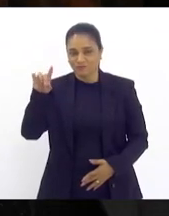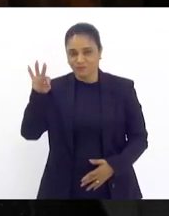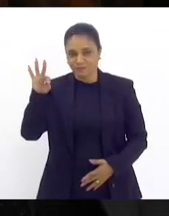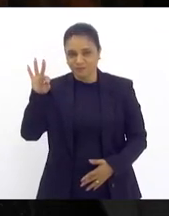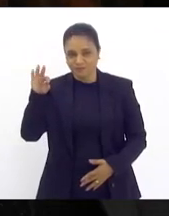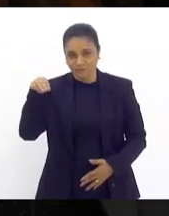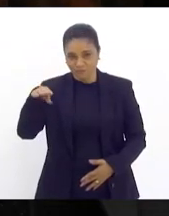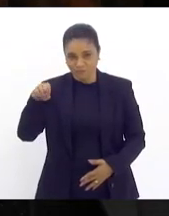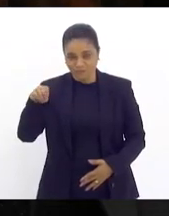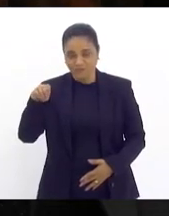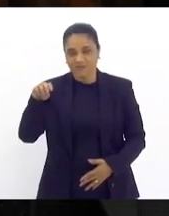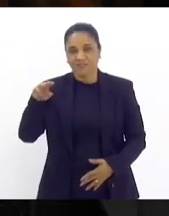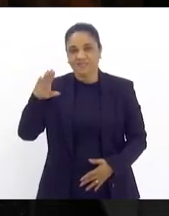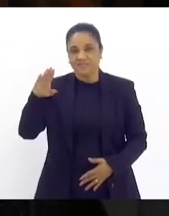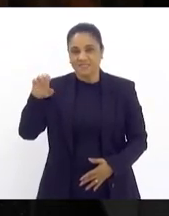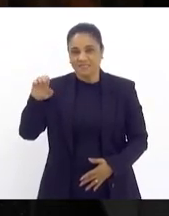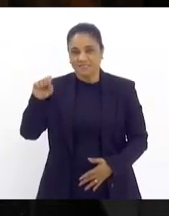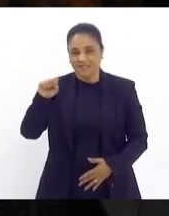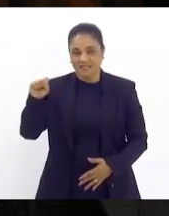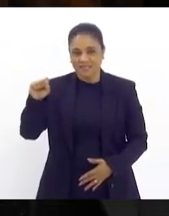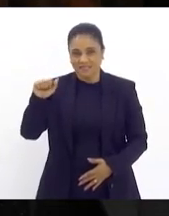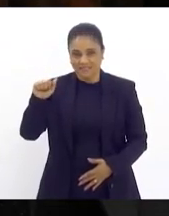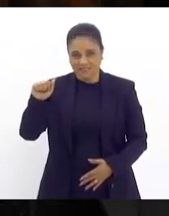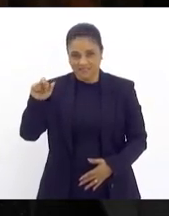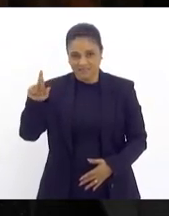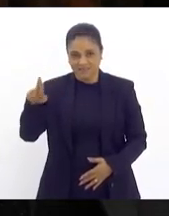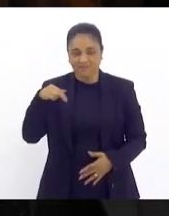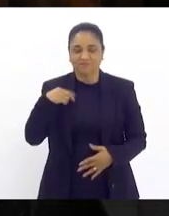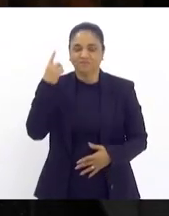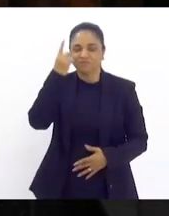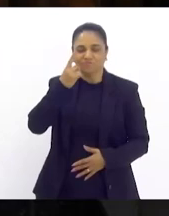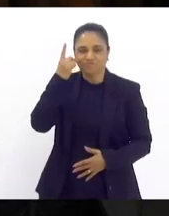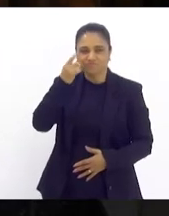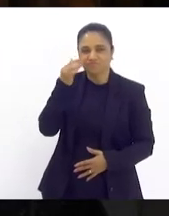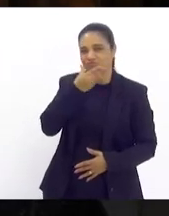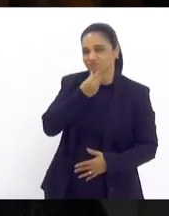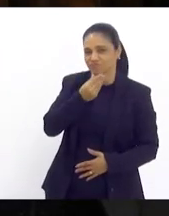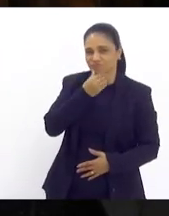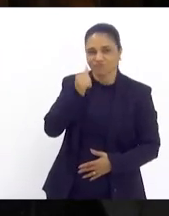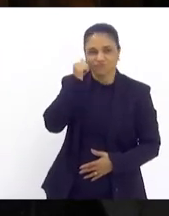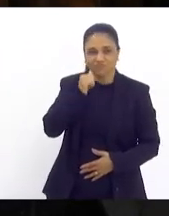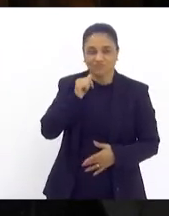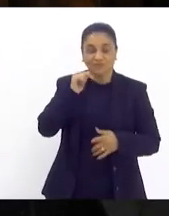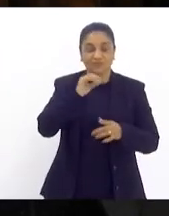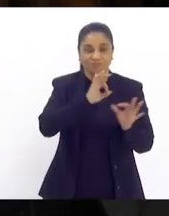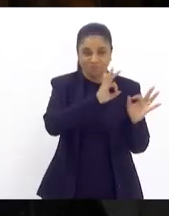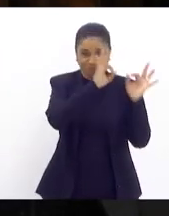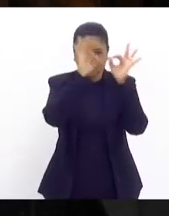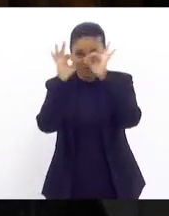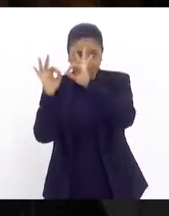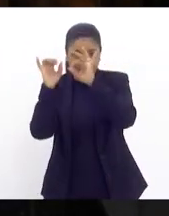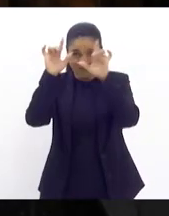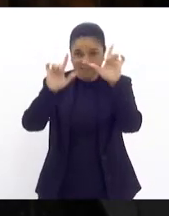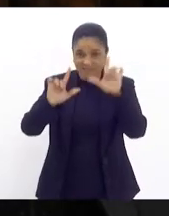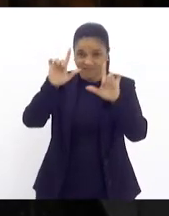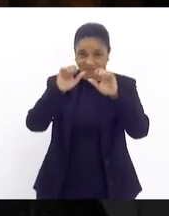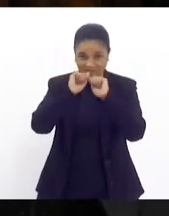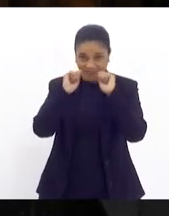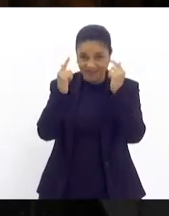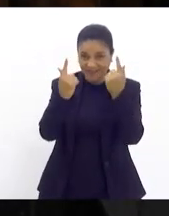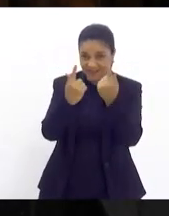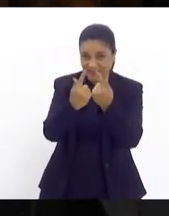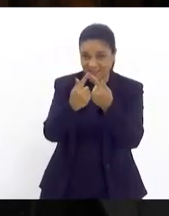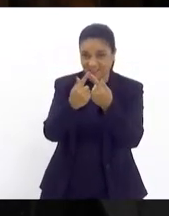deputados senhoras e senhores telespectadores da TV alerj senhora